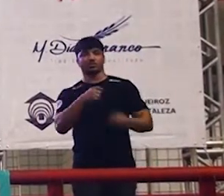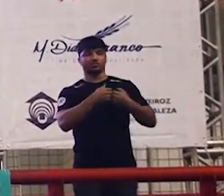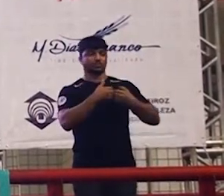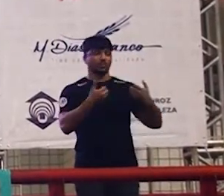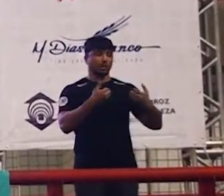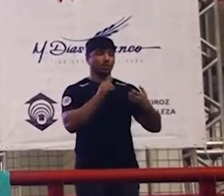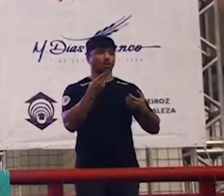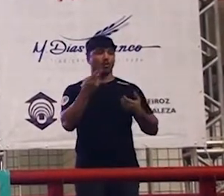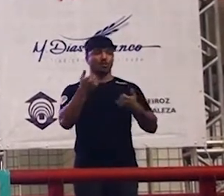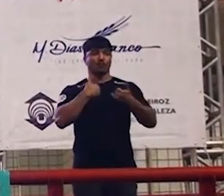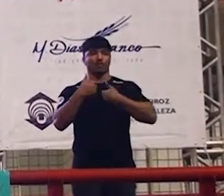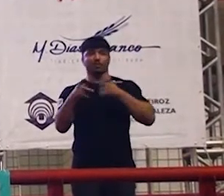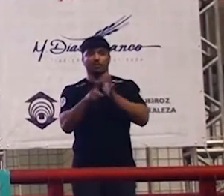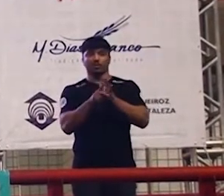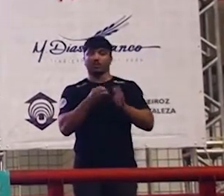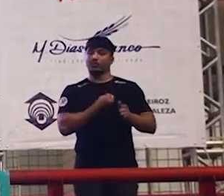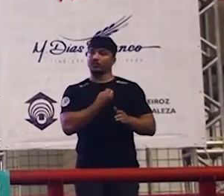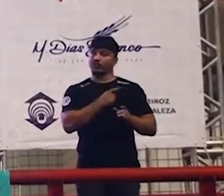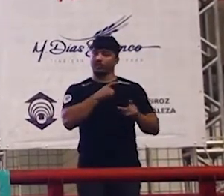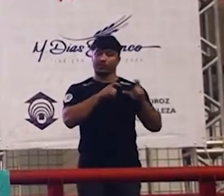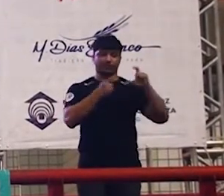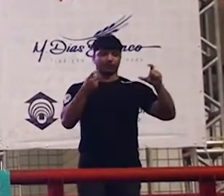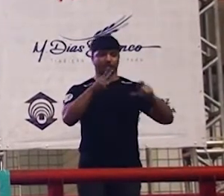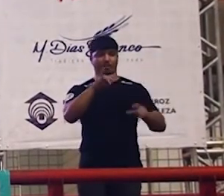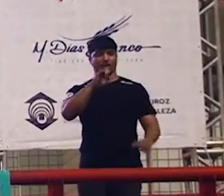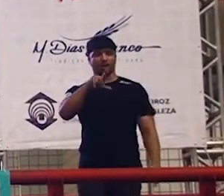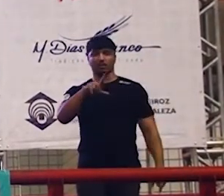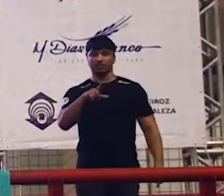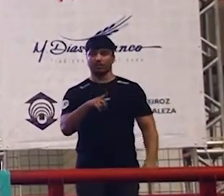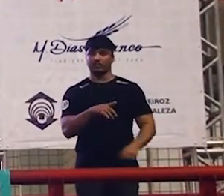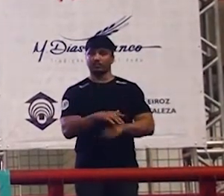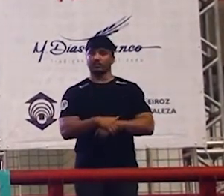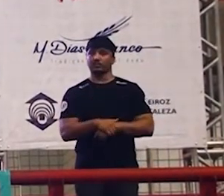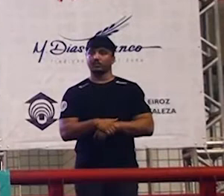ou informatividade presente no texto verbal.